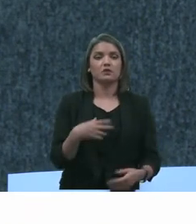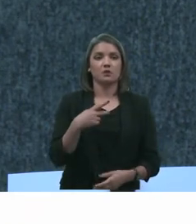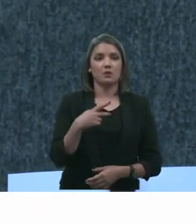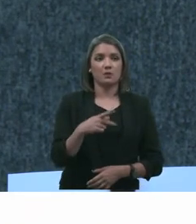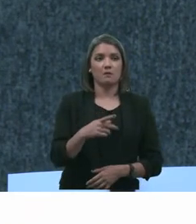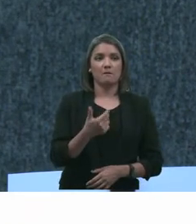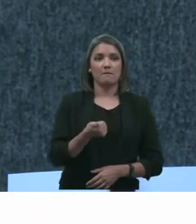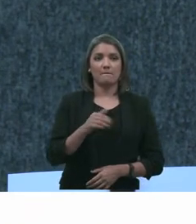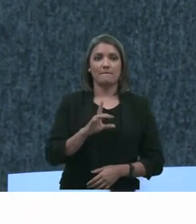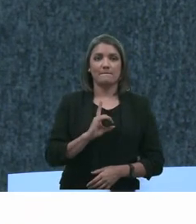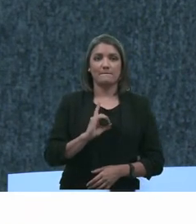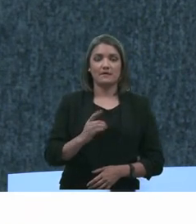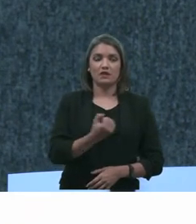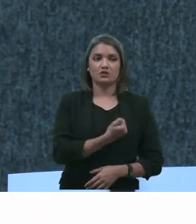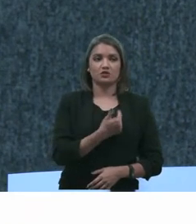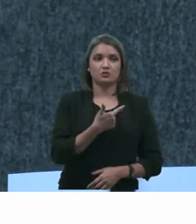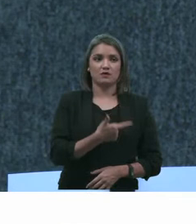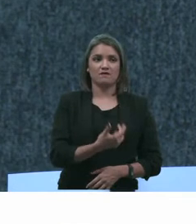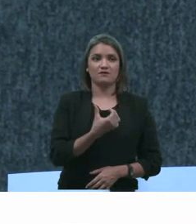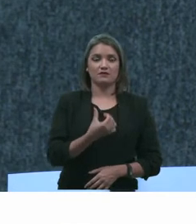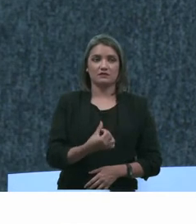administrativo disciplinar